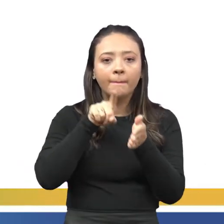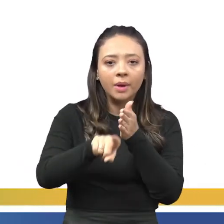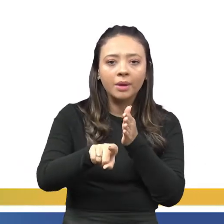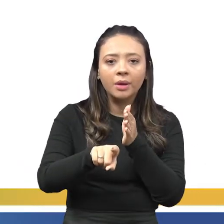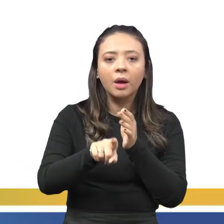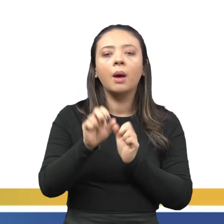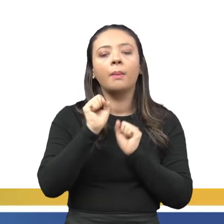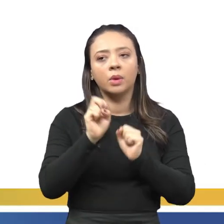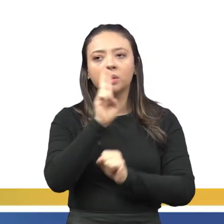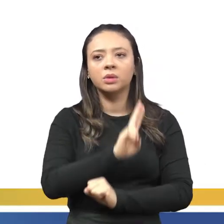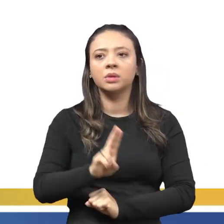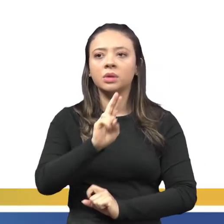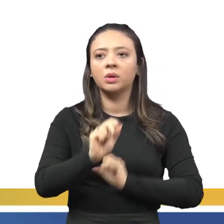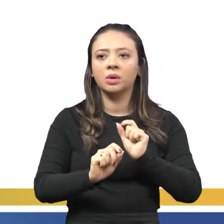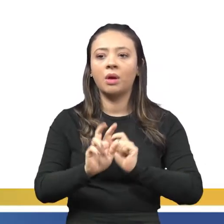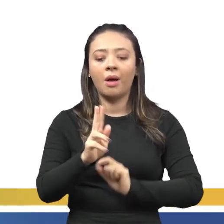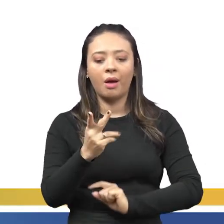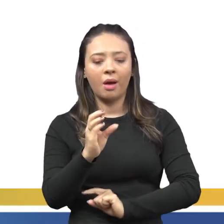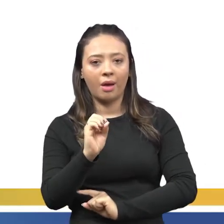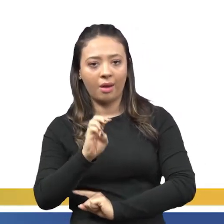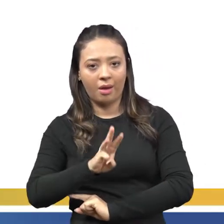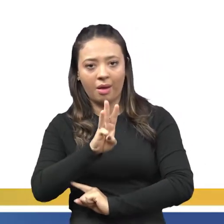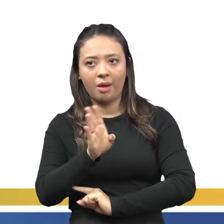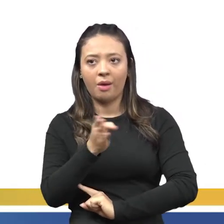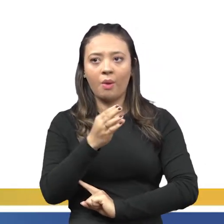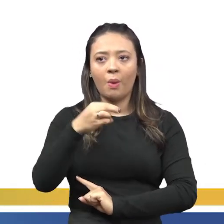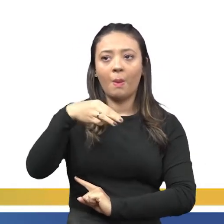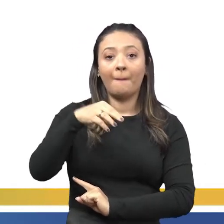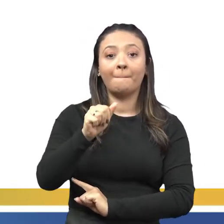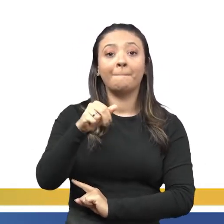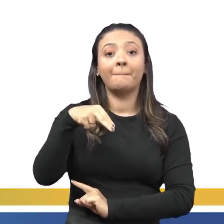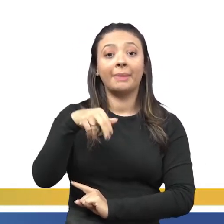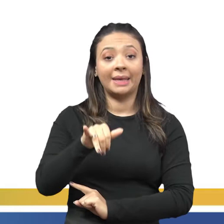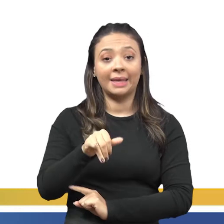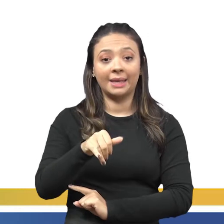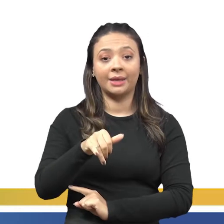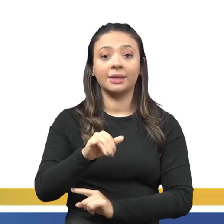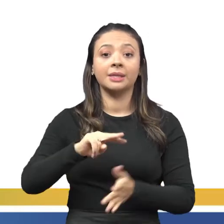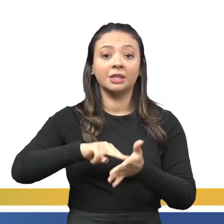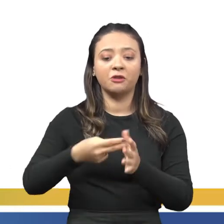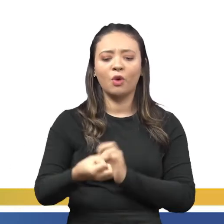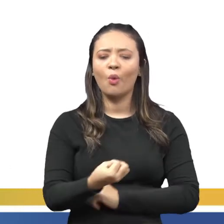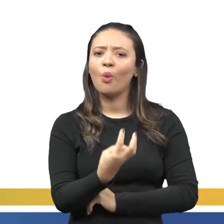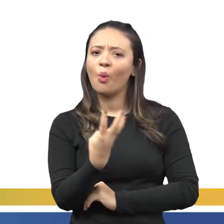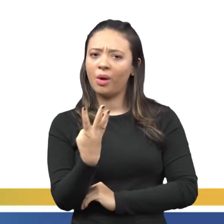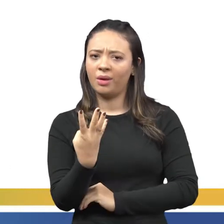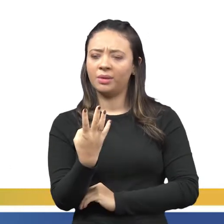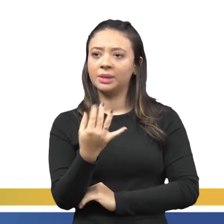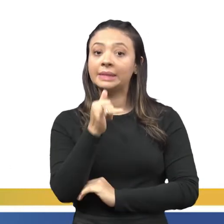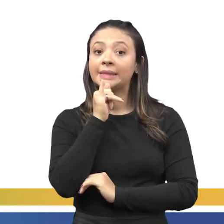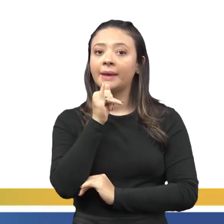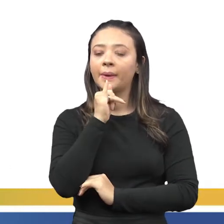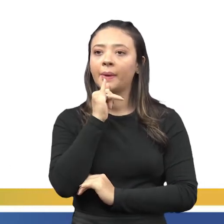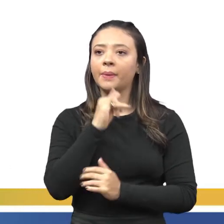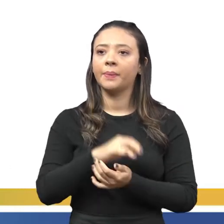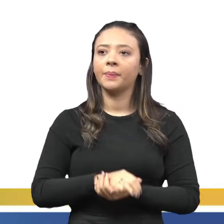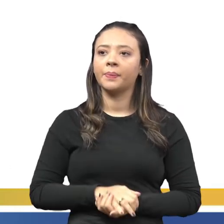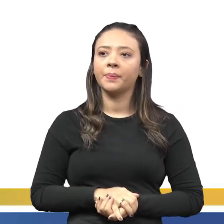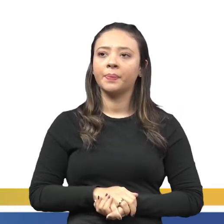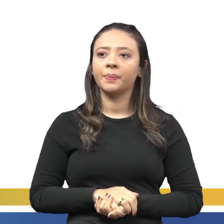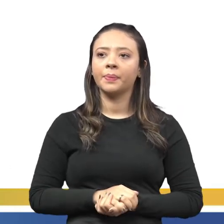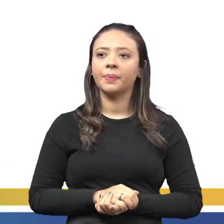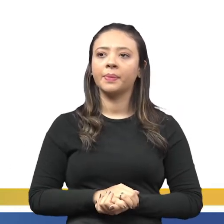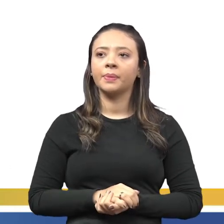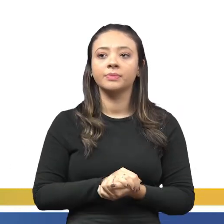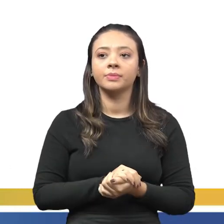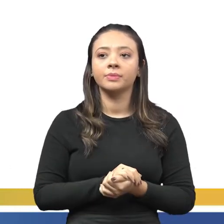substantivos contáveis, para vocês fazerem perguntas, vocês podem usar a expressão how many. How many significa quantos